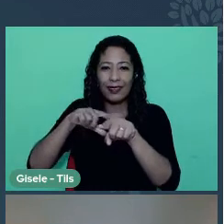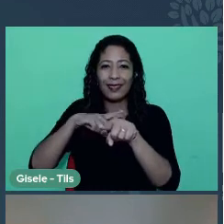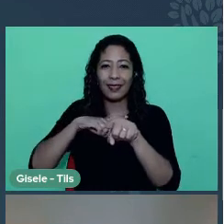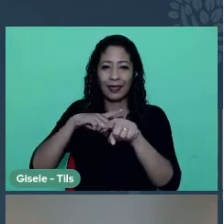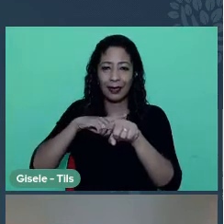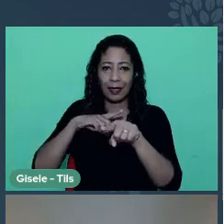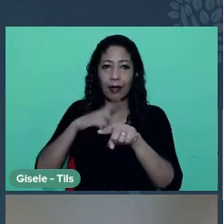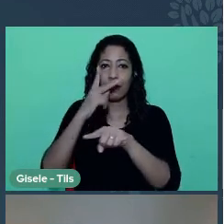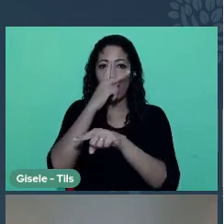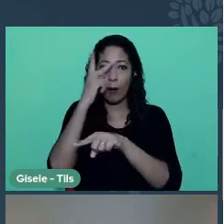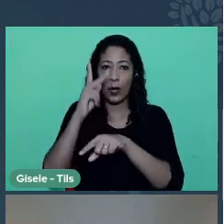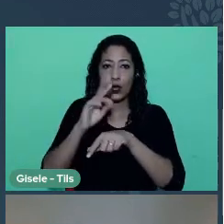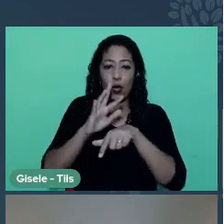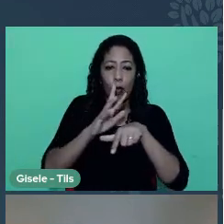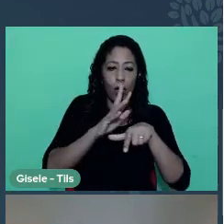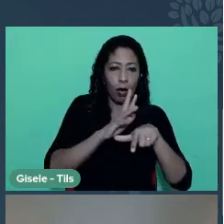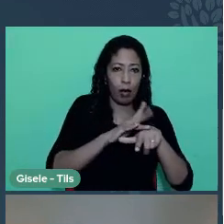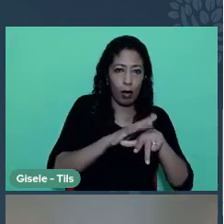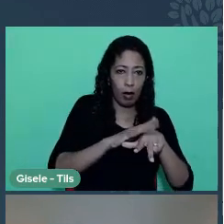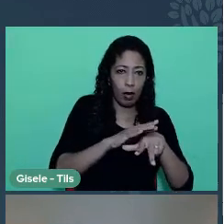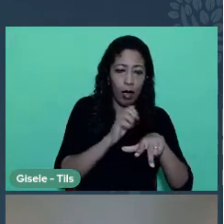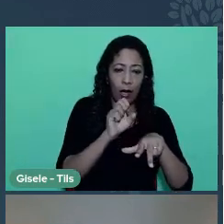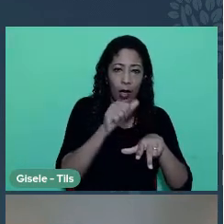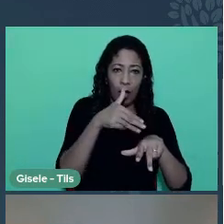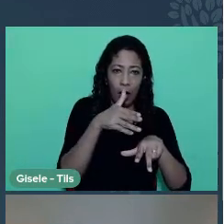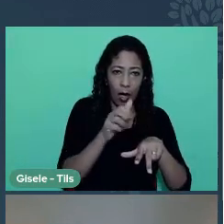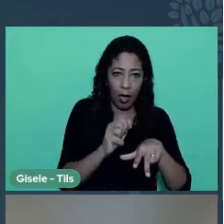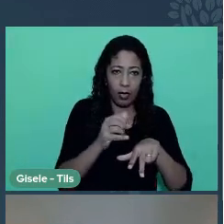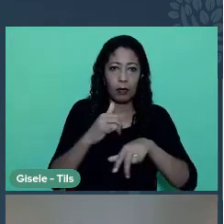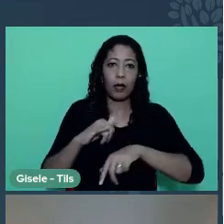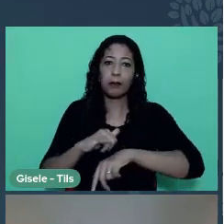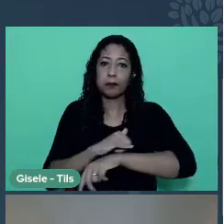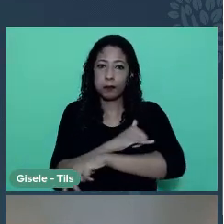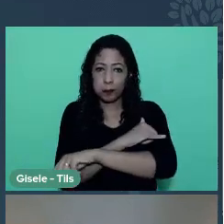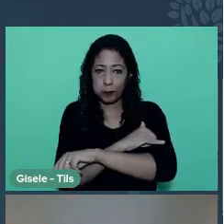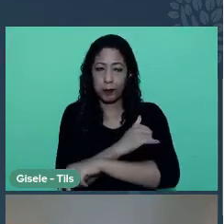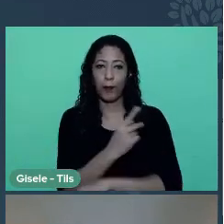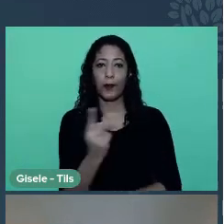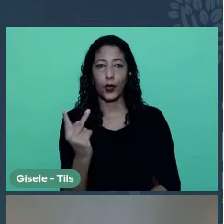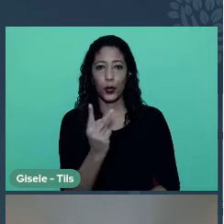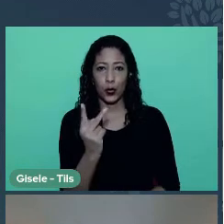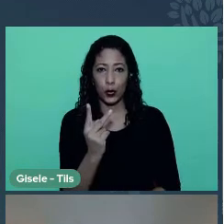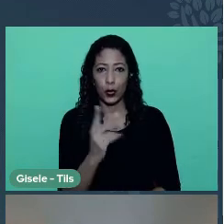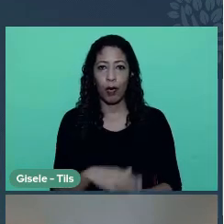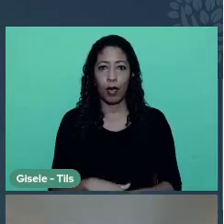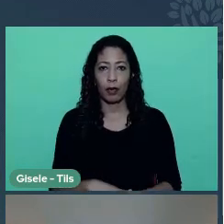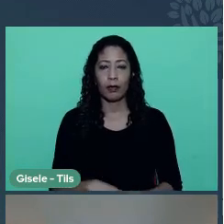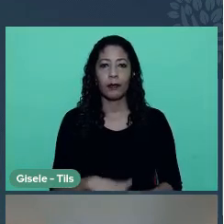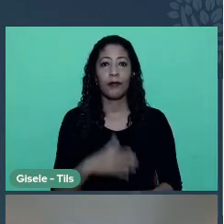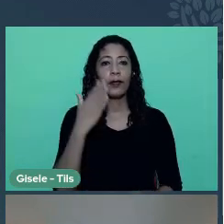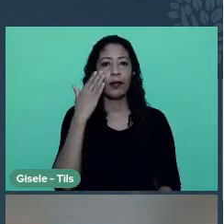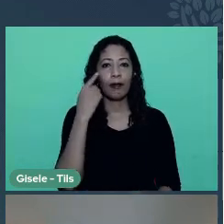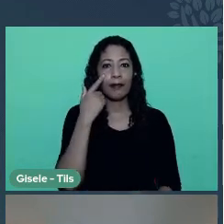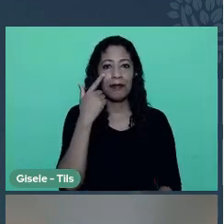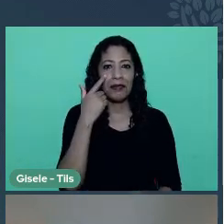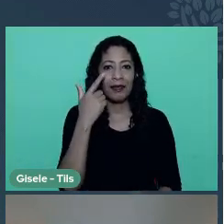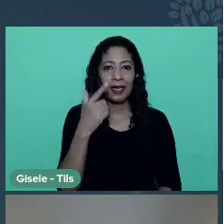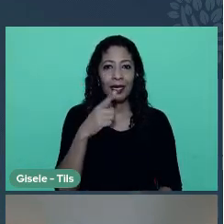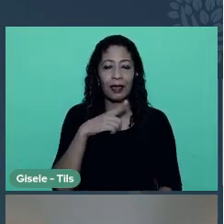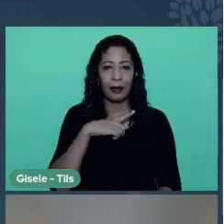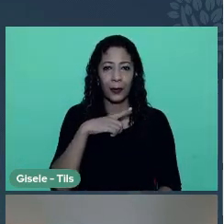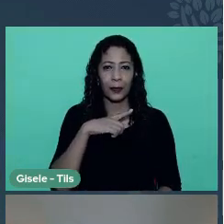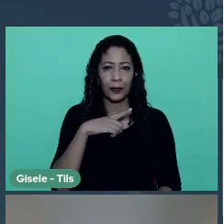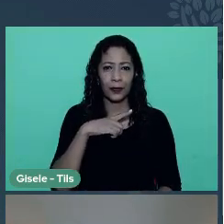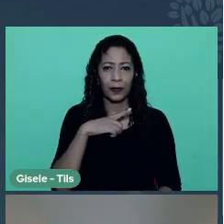com asma e pessoas obesas, né? Então nós vemos claramente aqui que parece haver